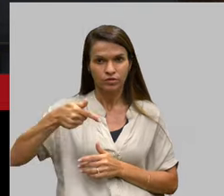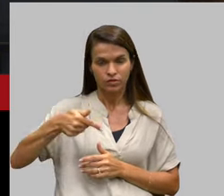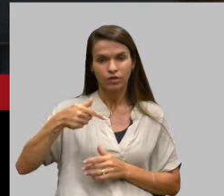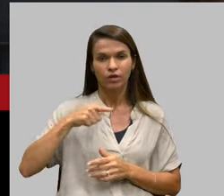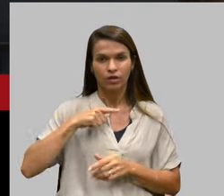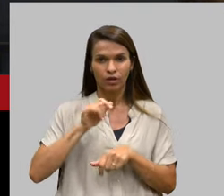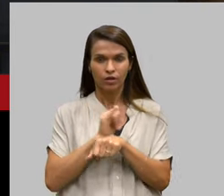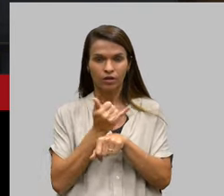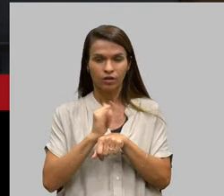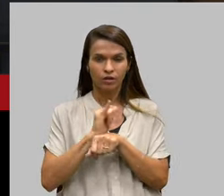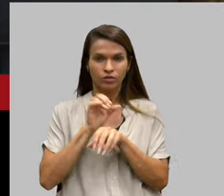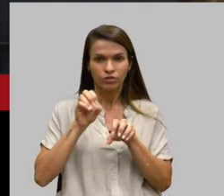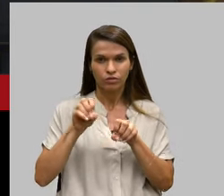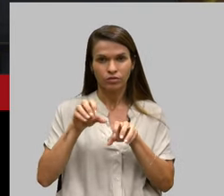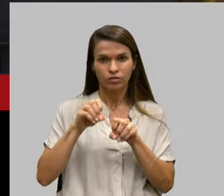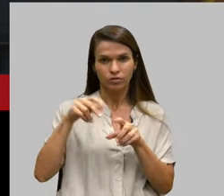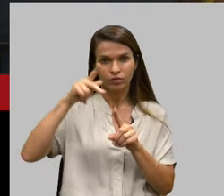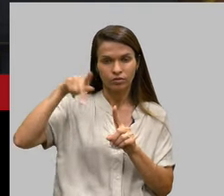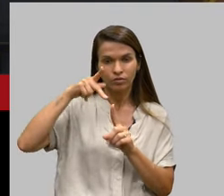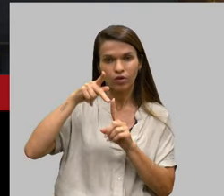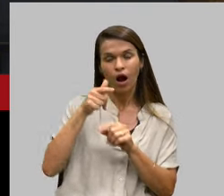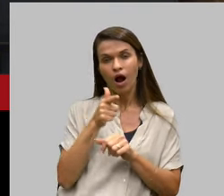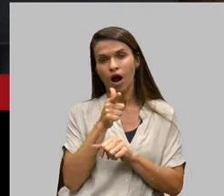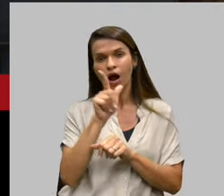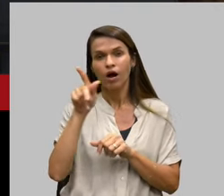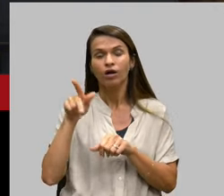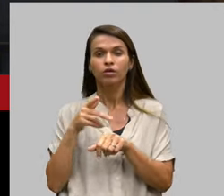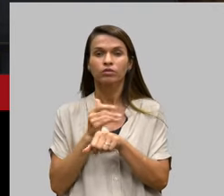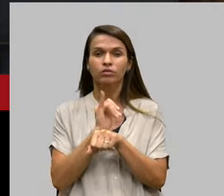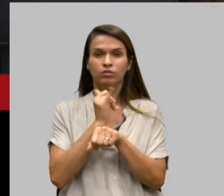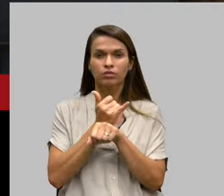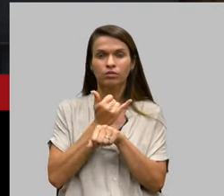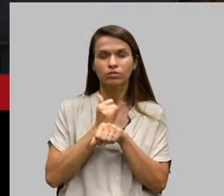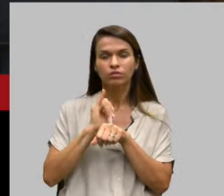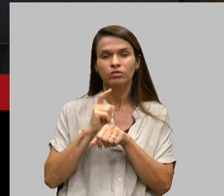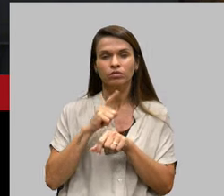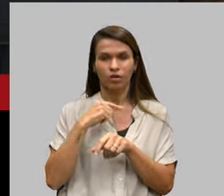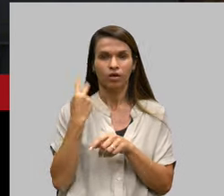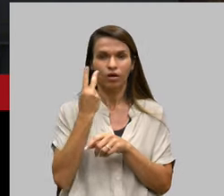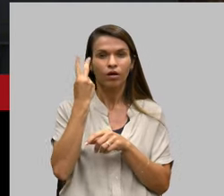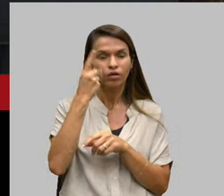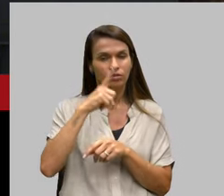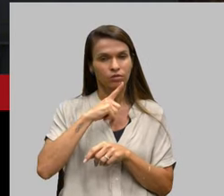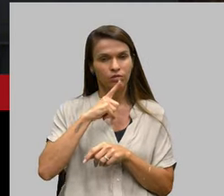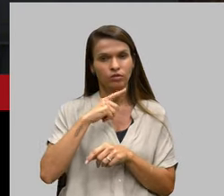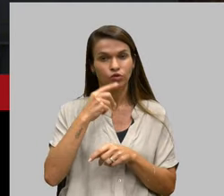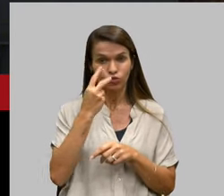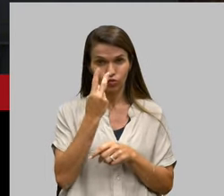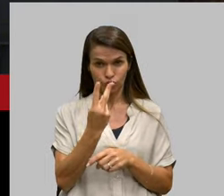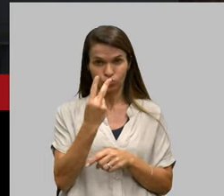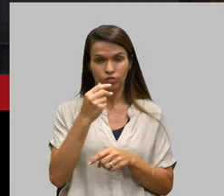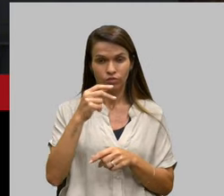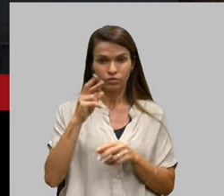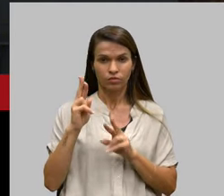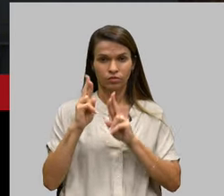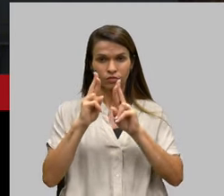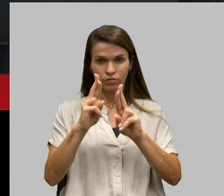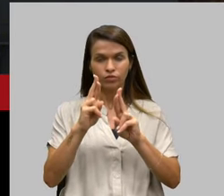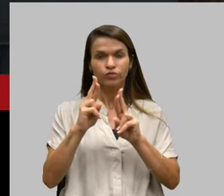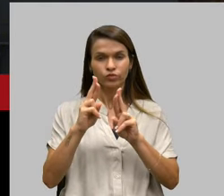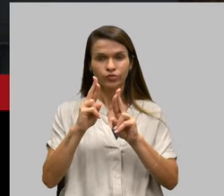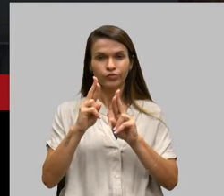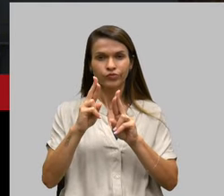previdenciária e a outra estratégia aqui que que nos é muito cara estamos aqui com duas representantes do Tribunal de Contas